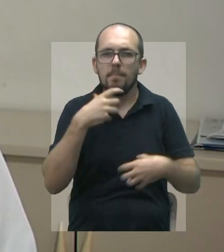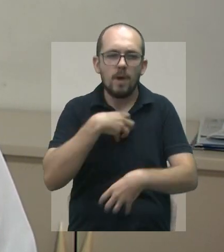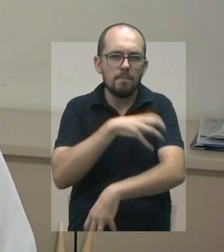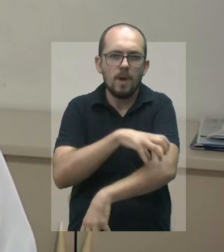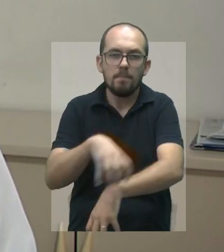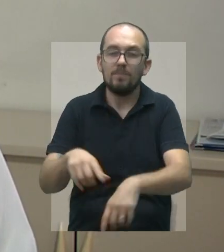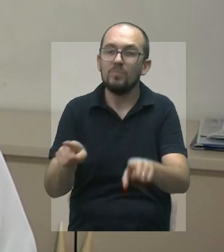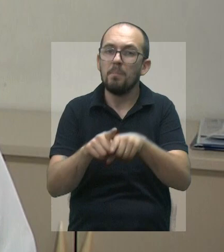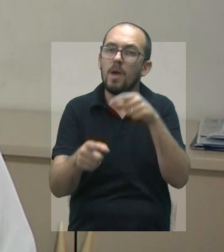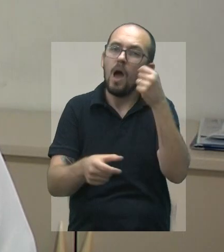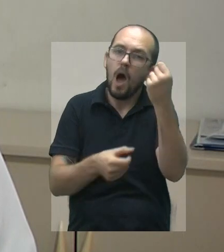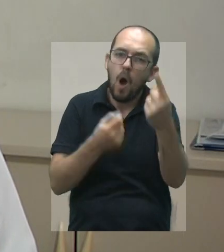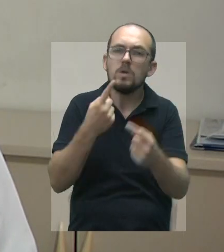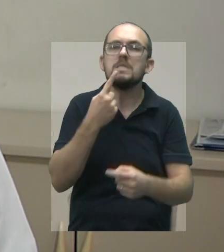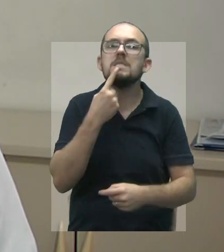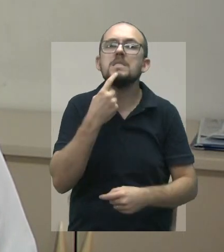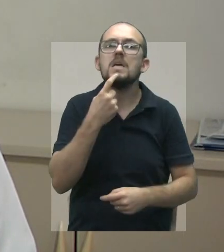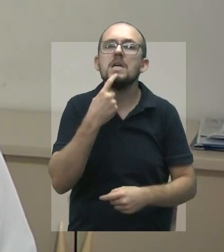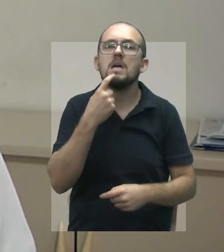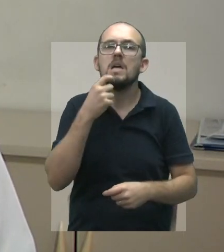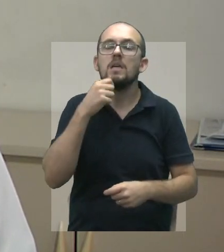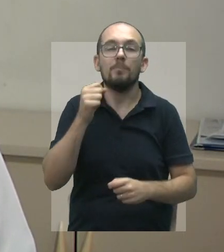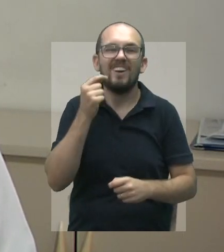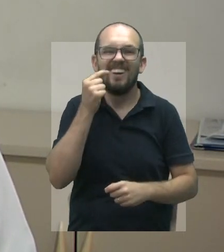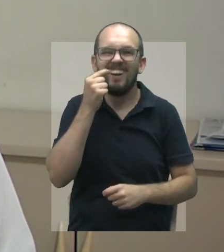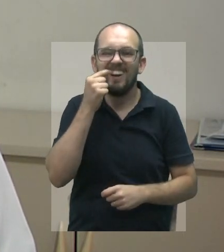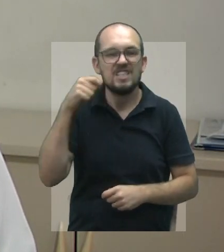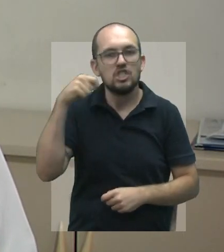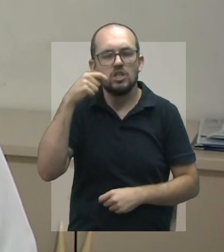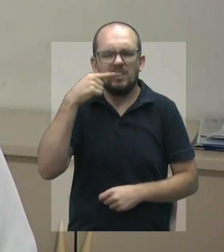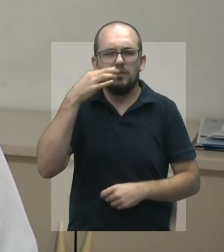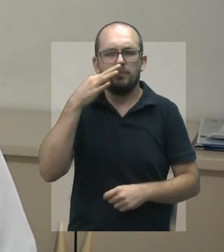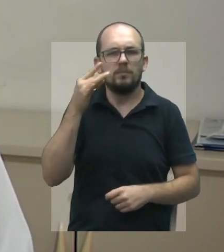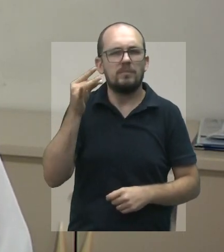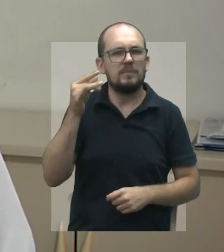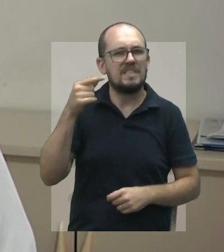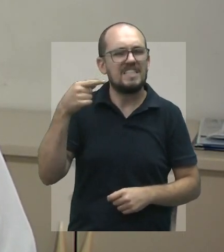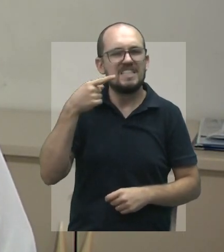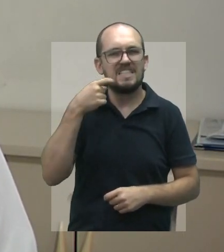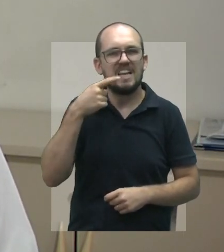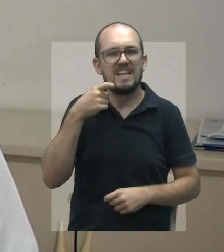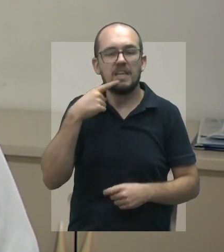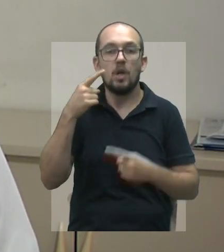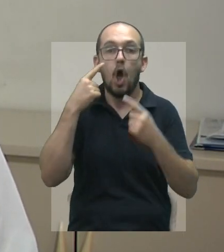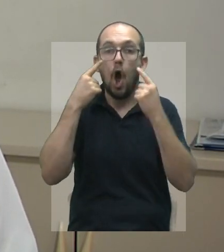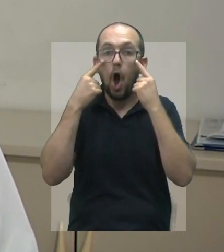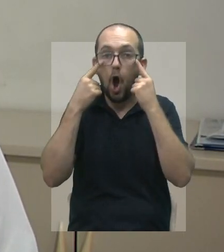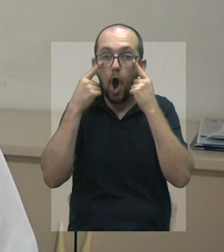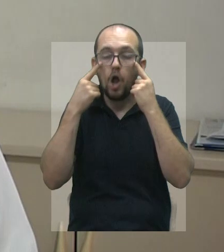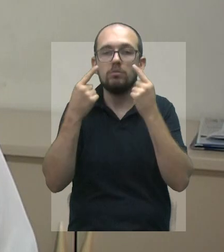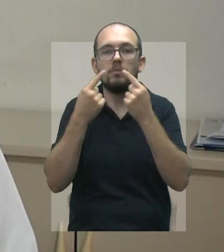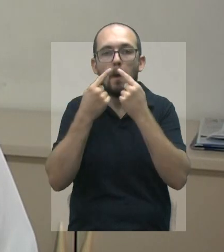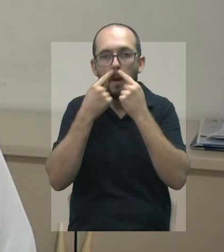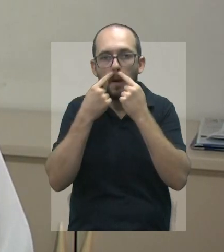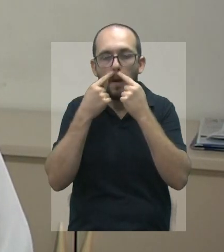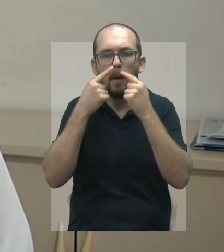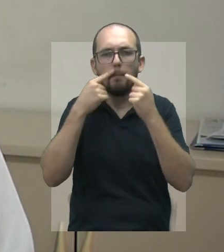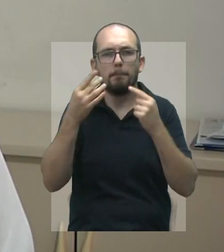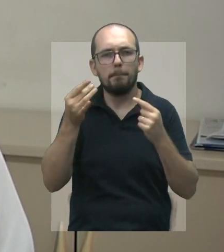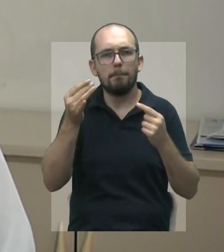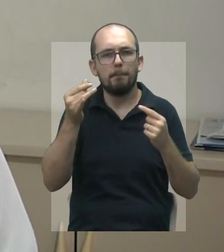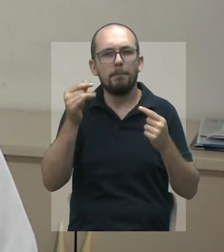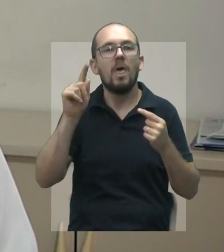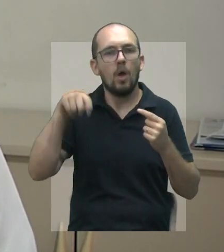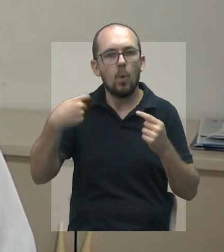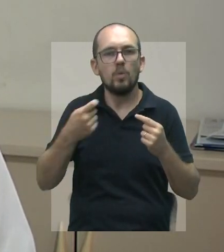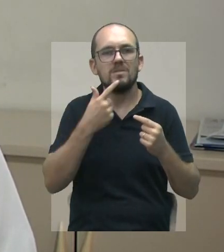eventualmente sangramentos. Então, sangramentos gengivais, nasais, nos olhos, são sinais importantes da